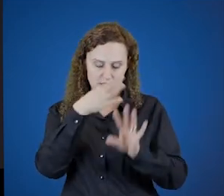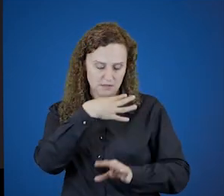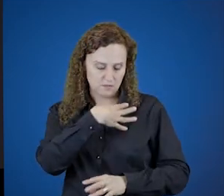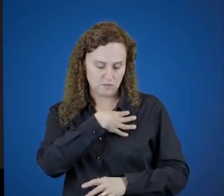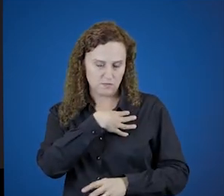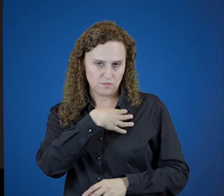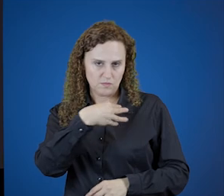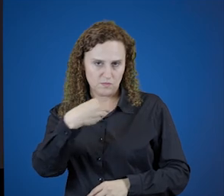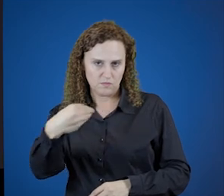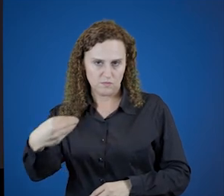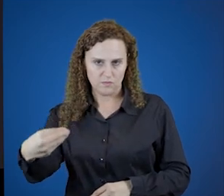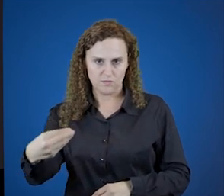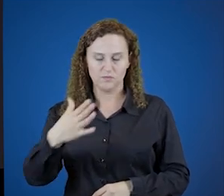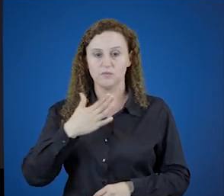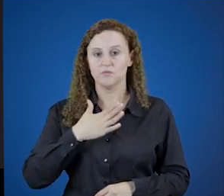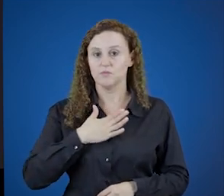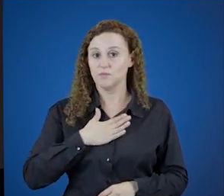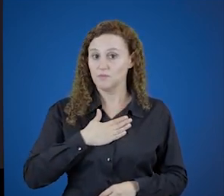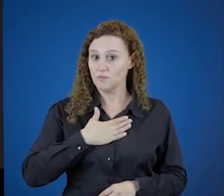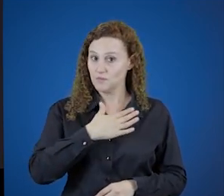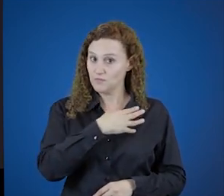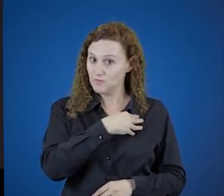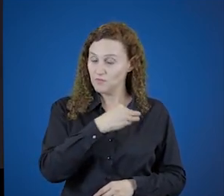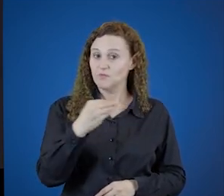meu filho